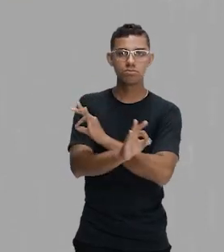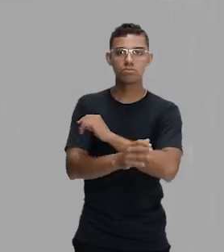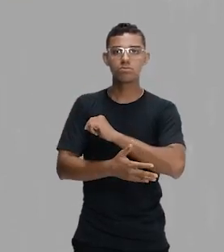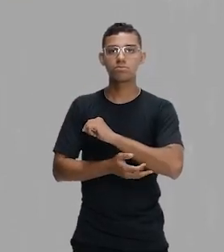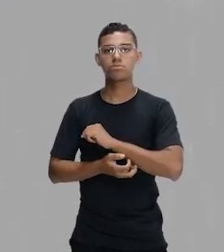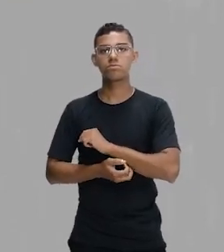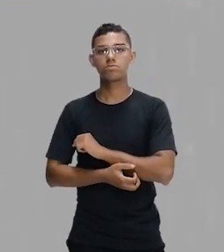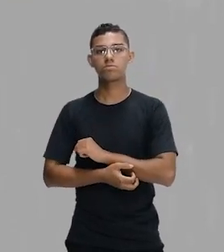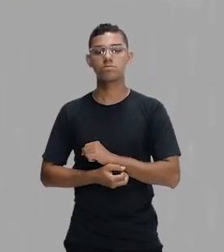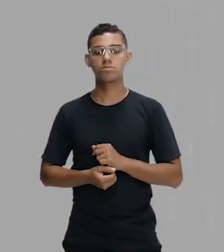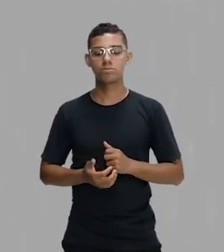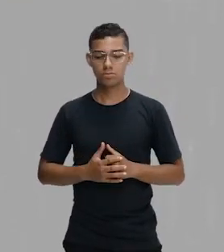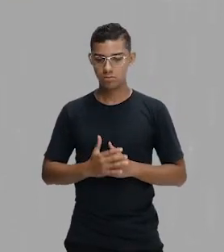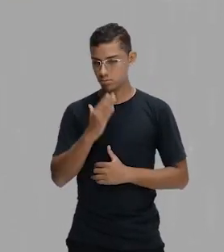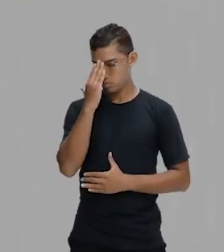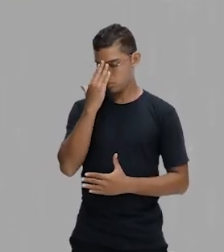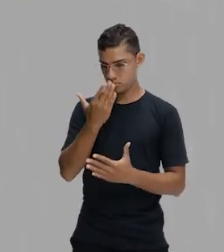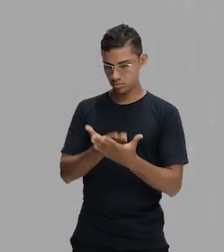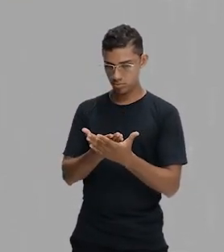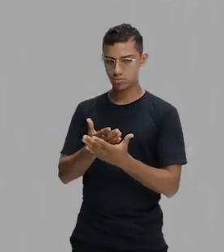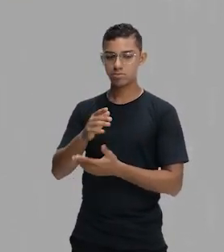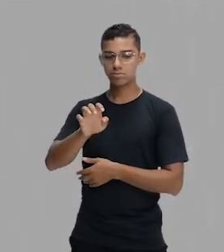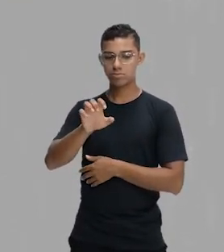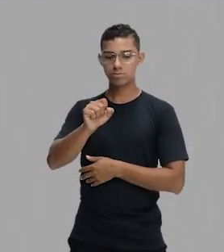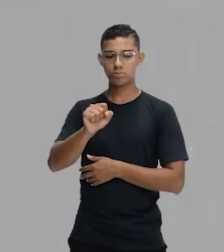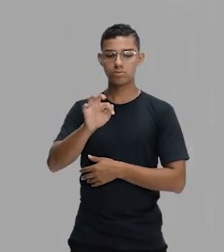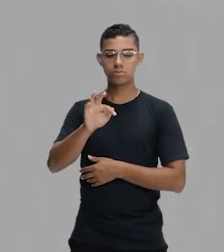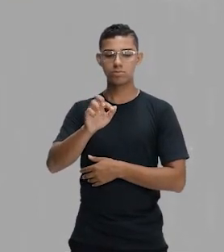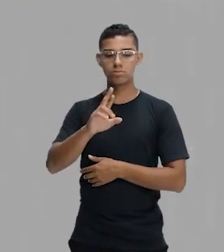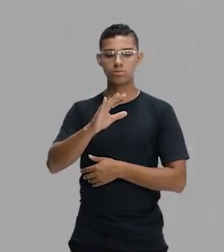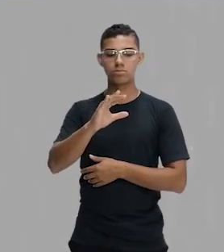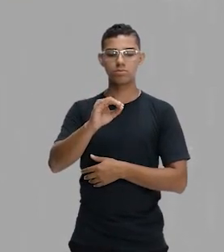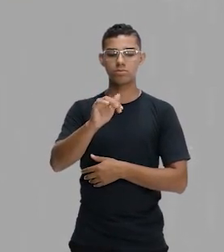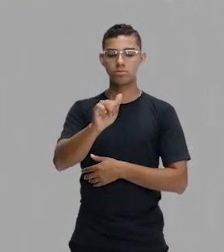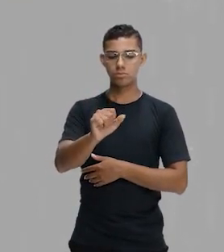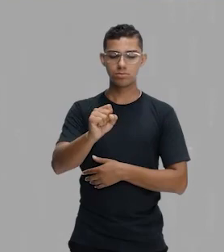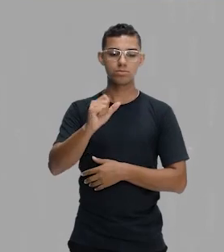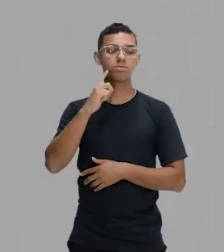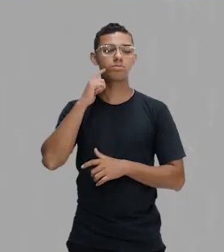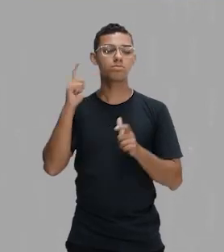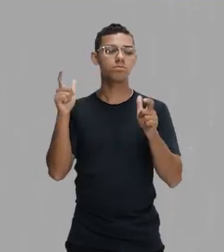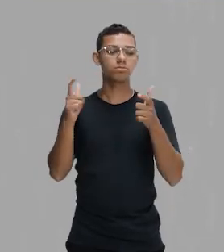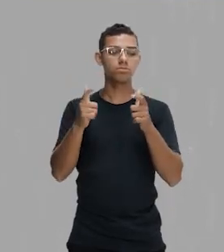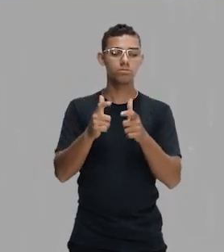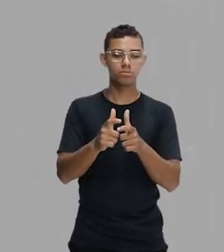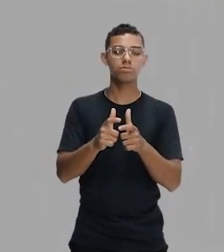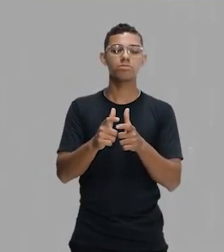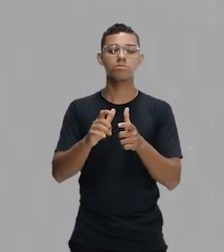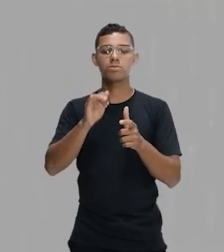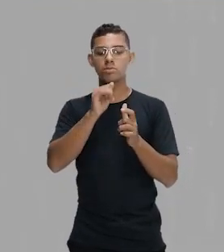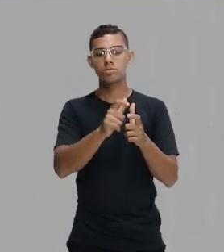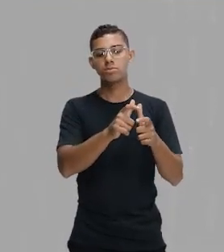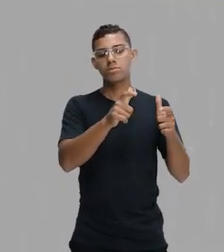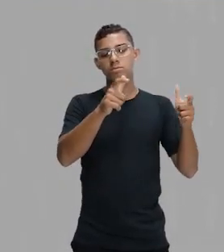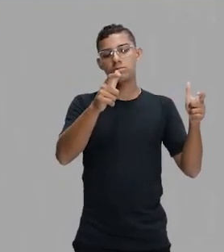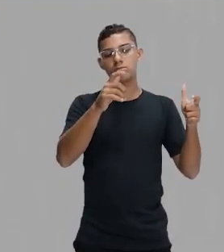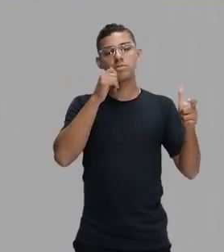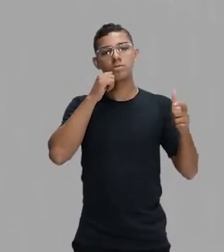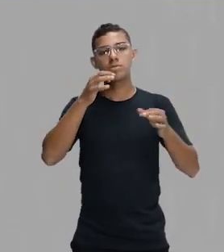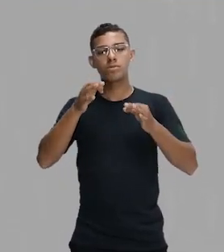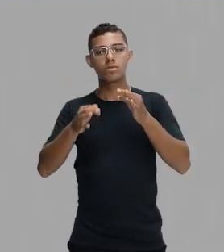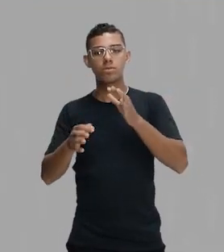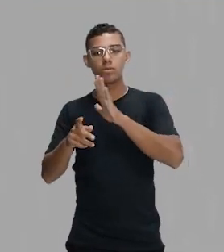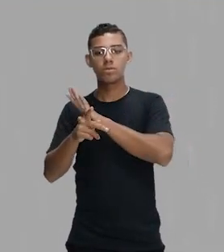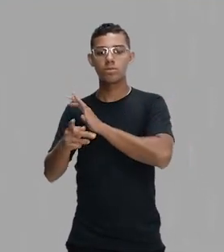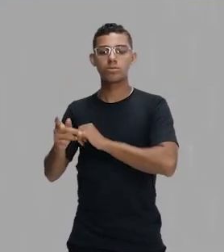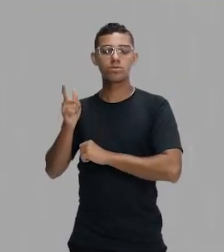o universo ele é composto por esféricas concêntricas, né? Esferas menores, aí depois esferas maiores e por aí vai, justamente para